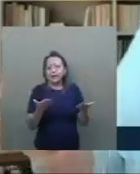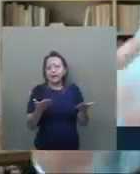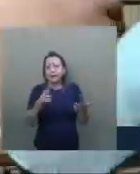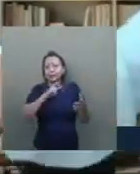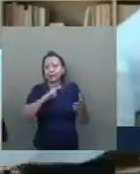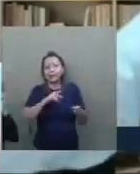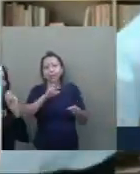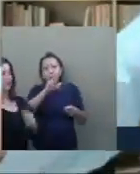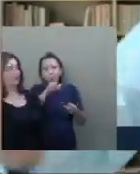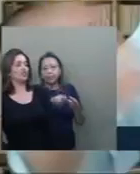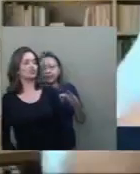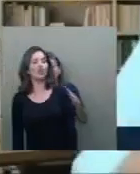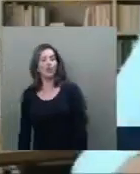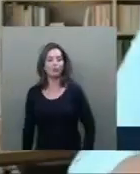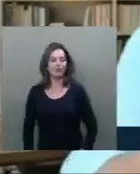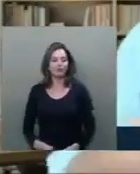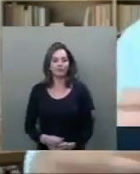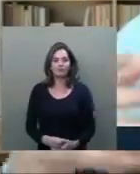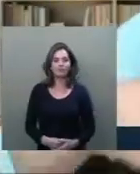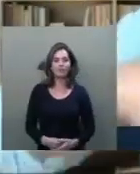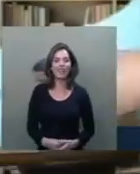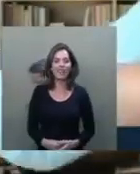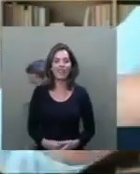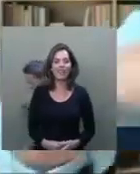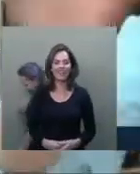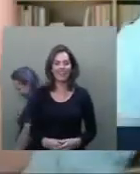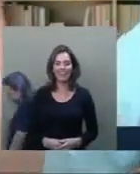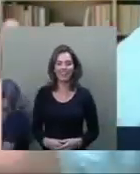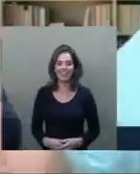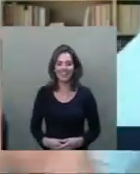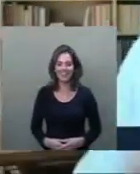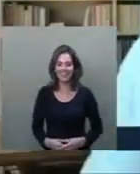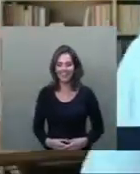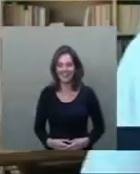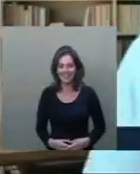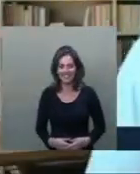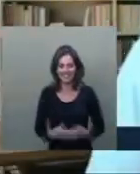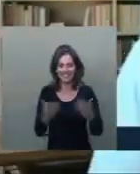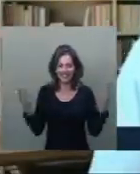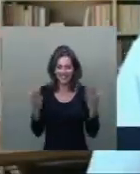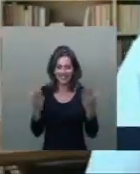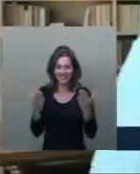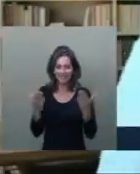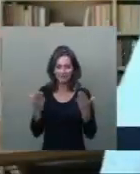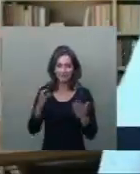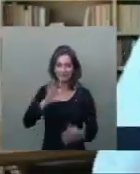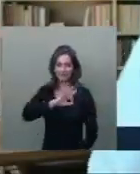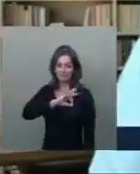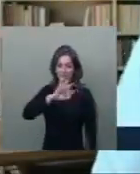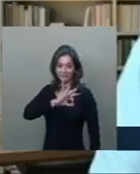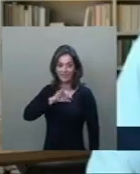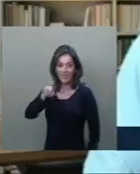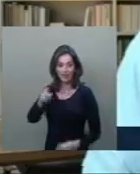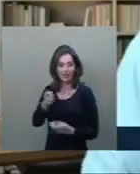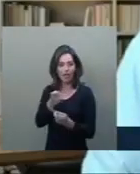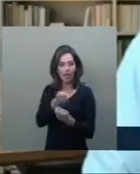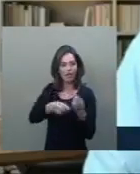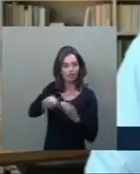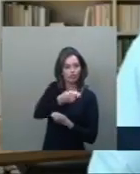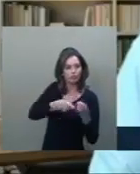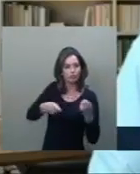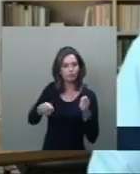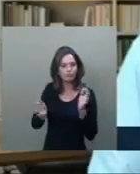lá Lula, tinha Olívio Dutra, João Paulo de Molevade, assim, tanta gente. Mas é negável que ele foi o grande articulador do